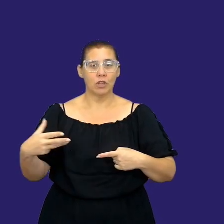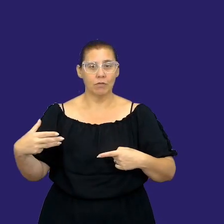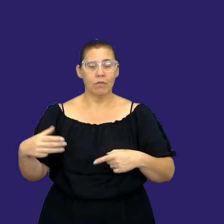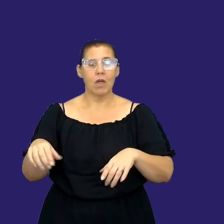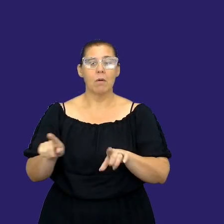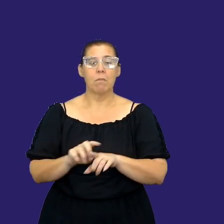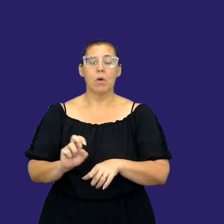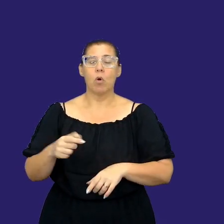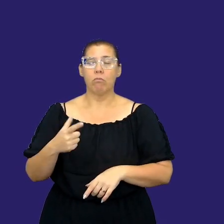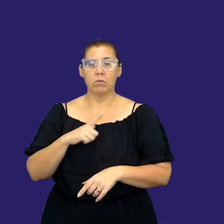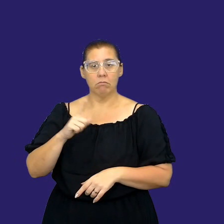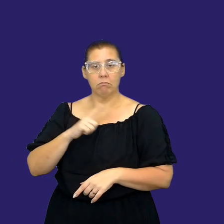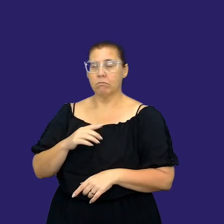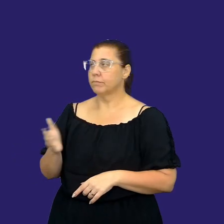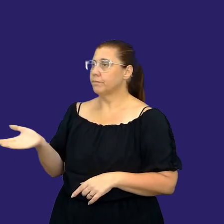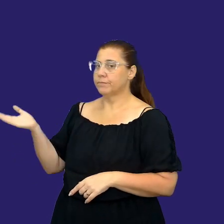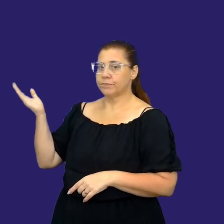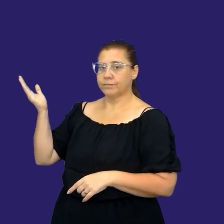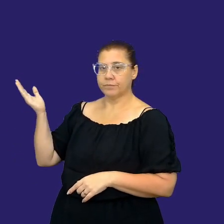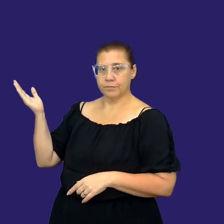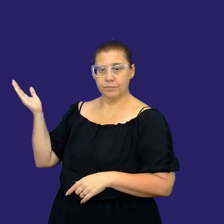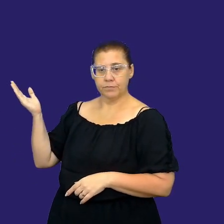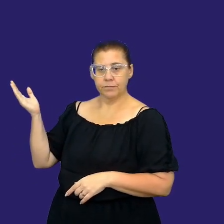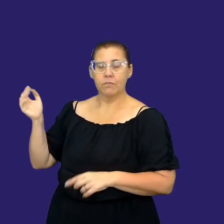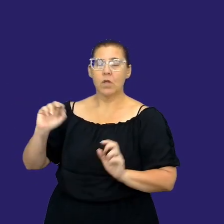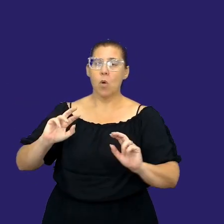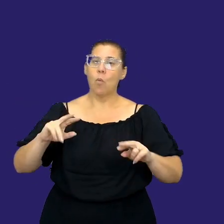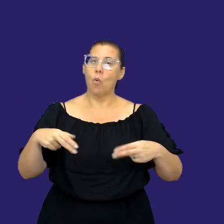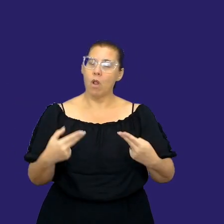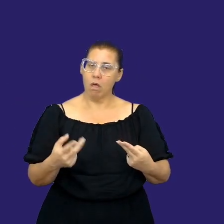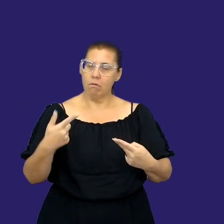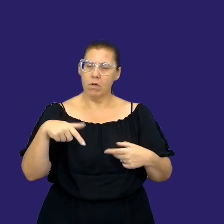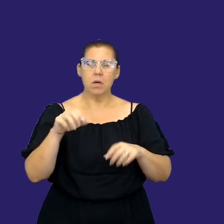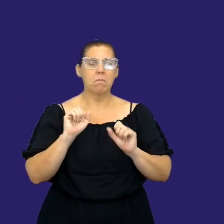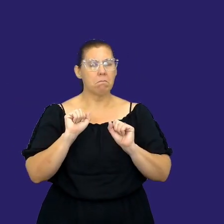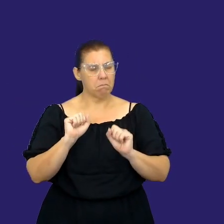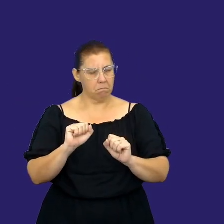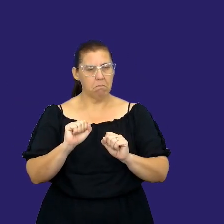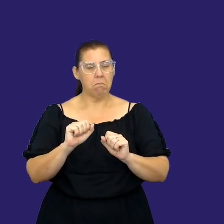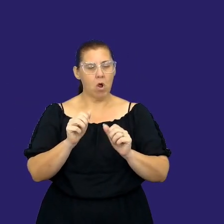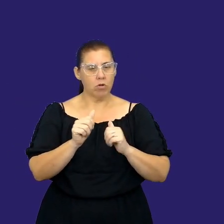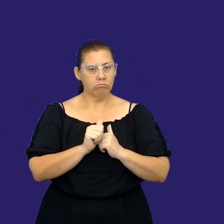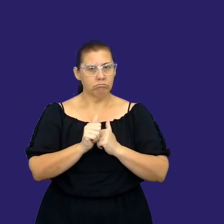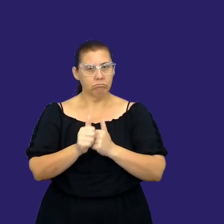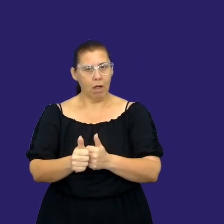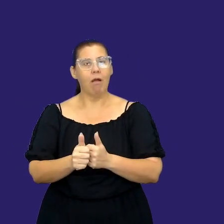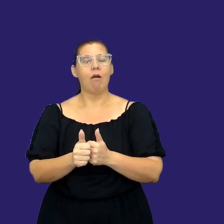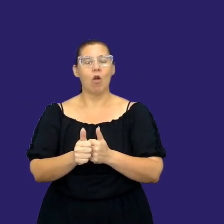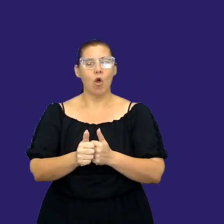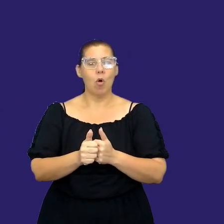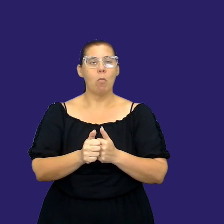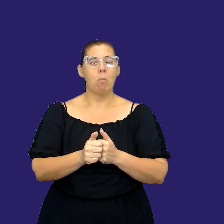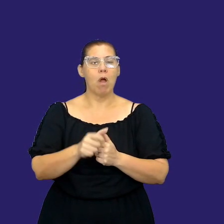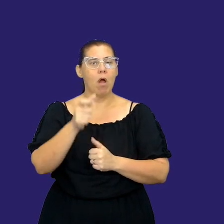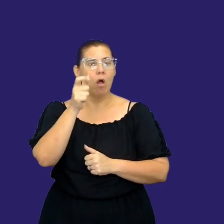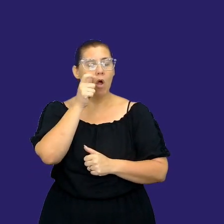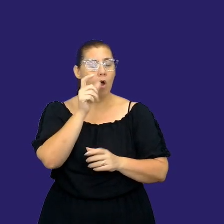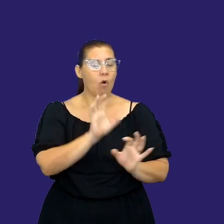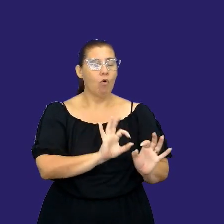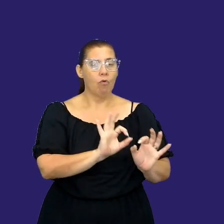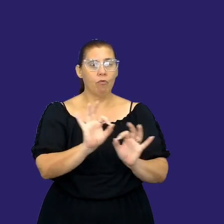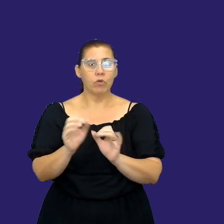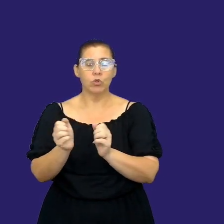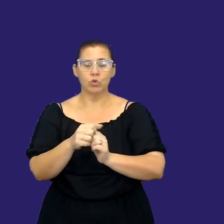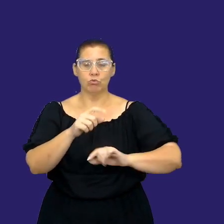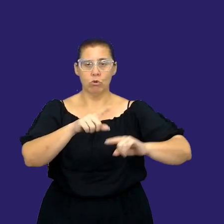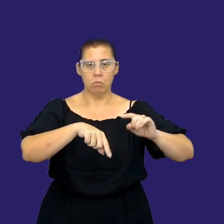aqui vocês encontram o link de acesso para que vocês possam, então, acompanhar, né, este vídeo juntamente com o material,